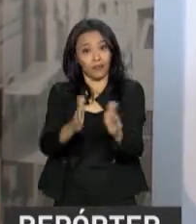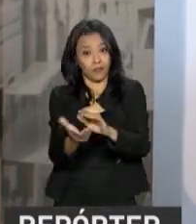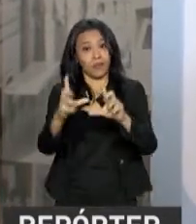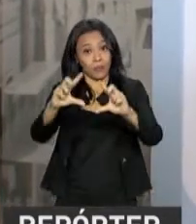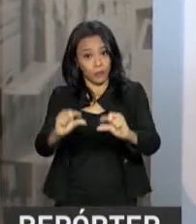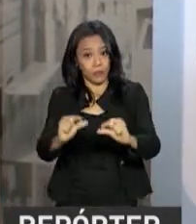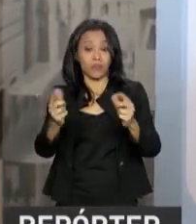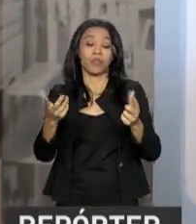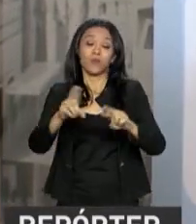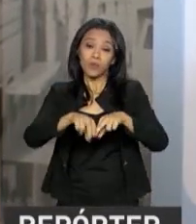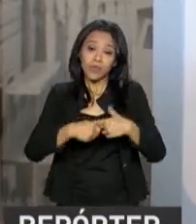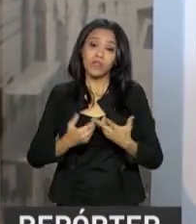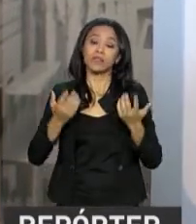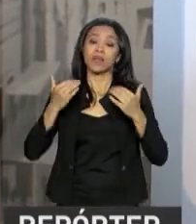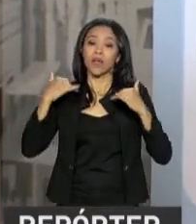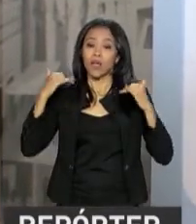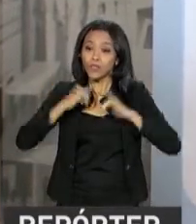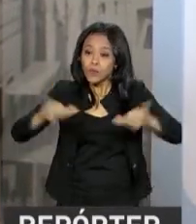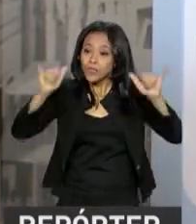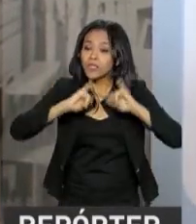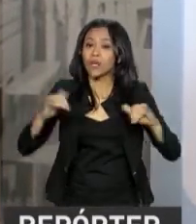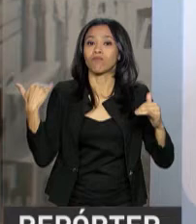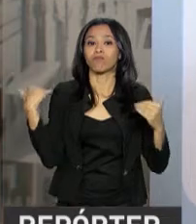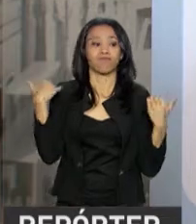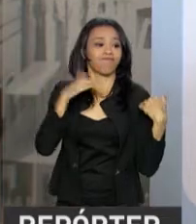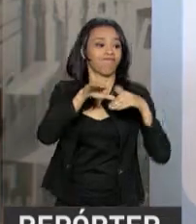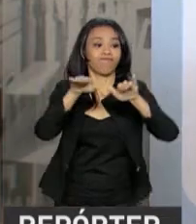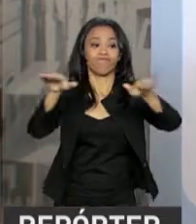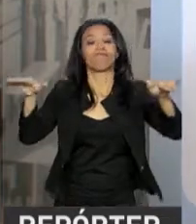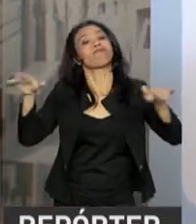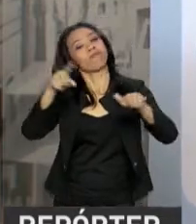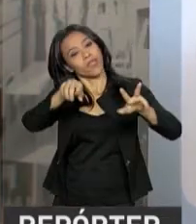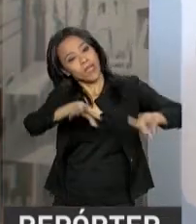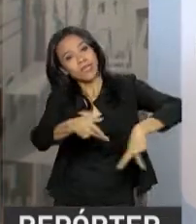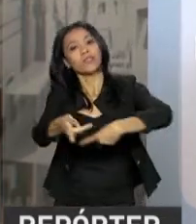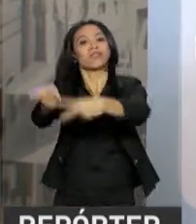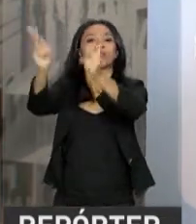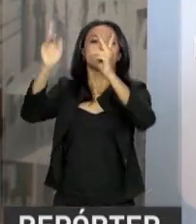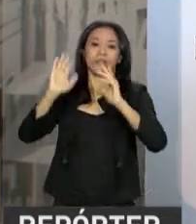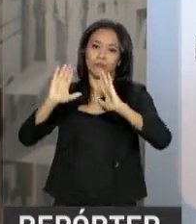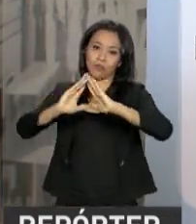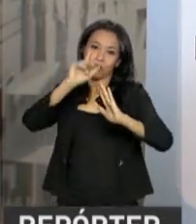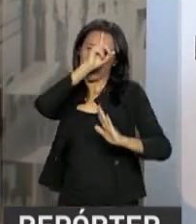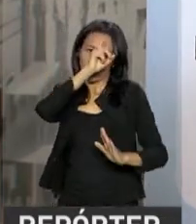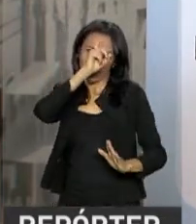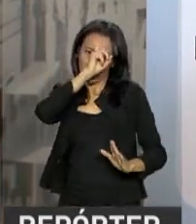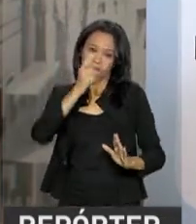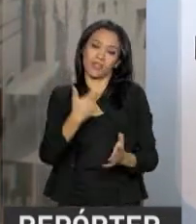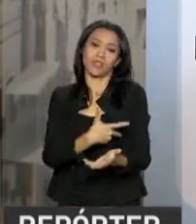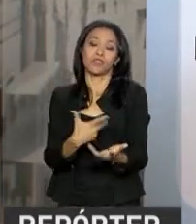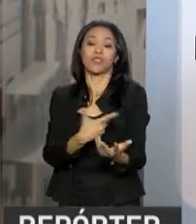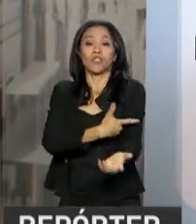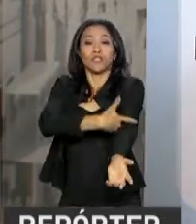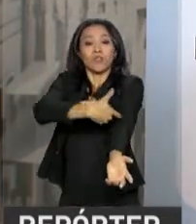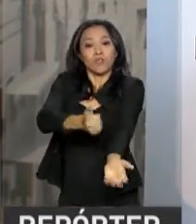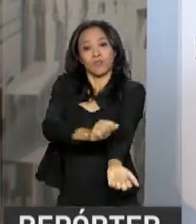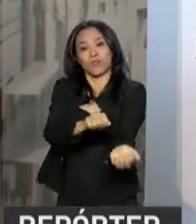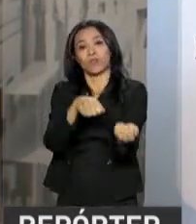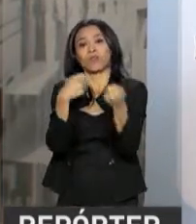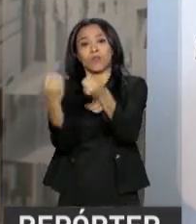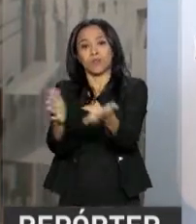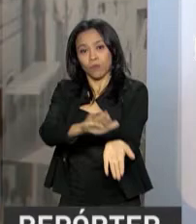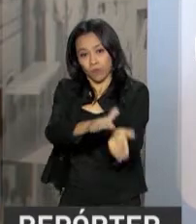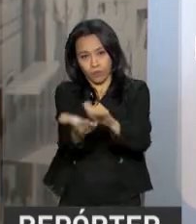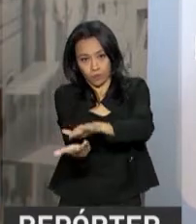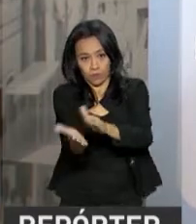fortalecer a atuação de deixar os cantos sangue é mais tecido para que a gente possa fazer frente às